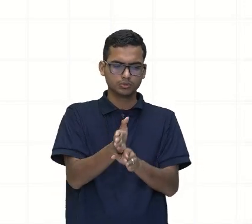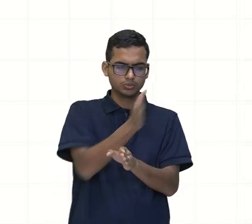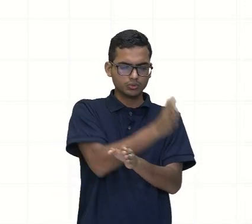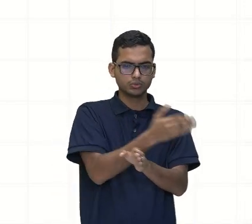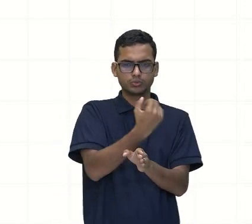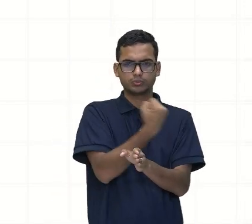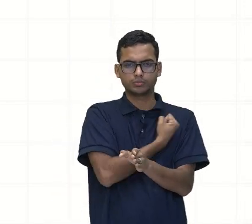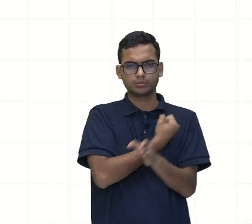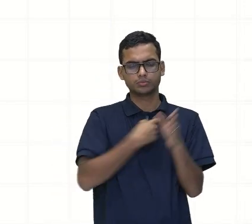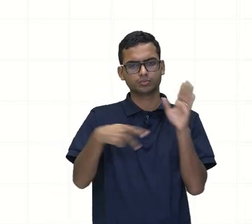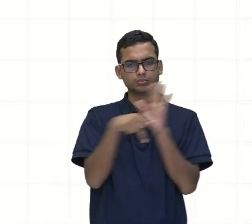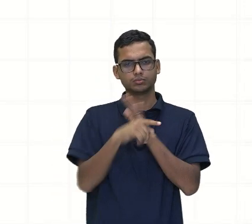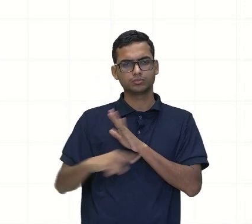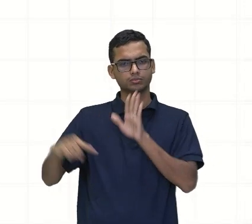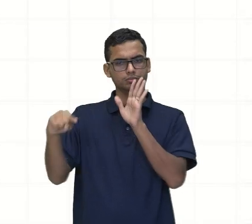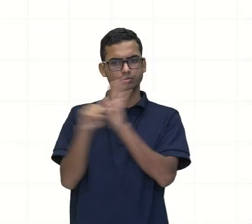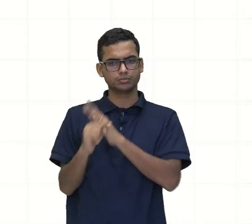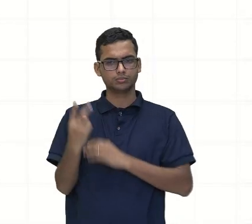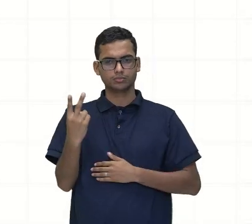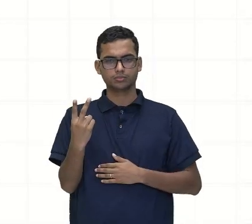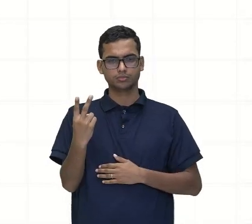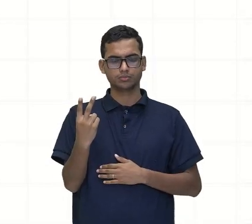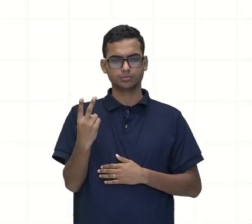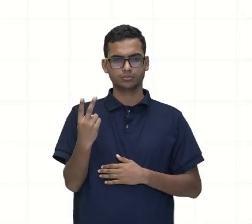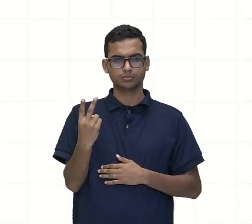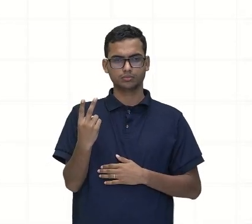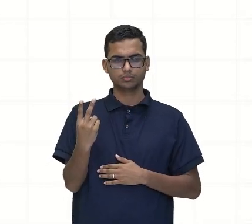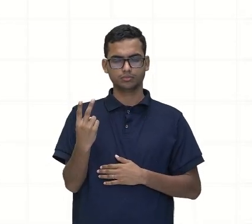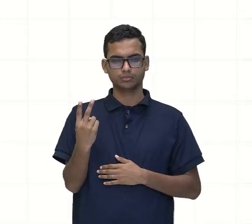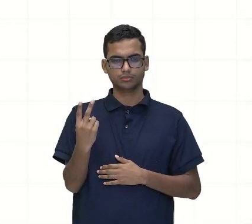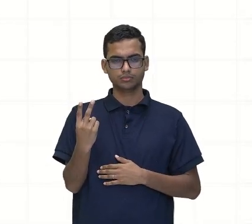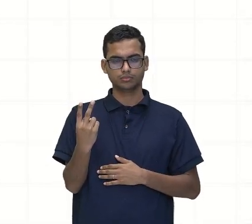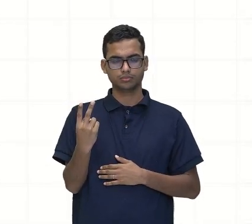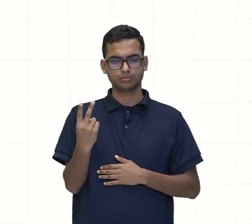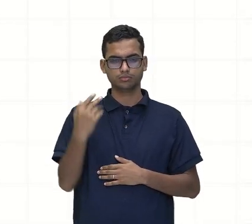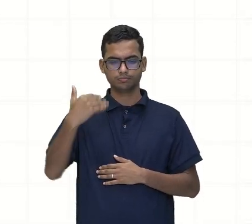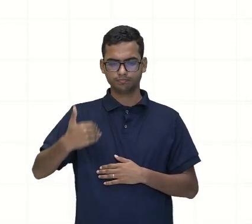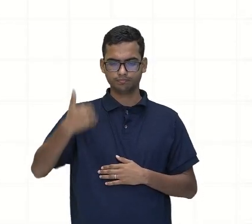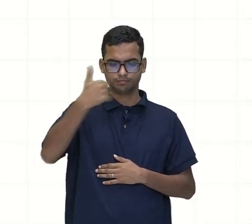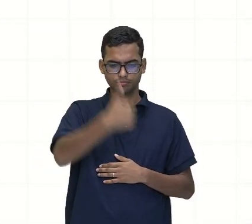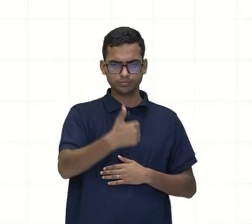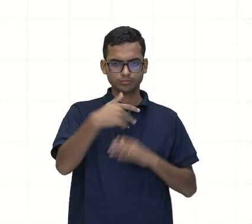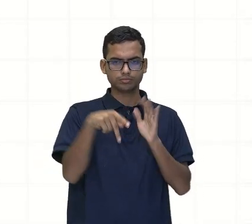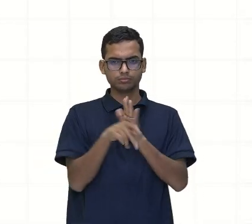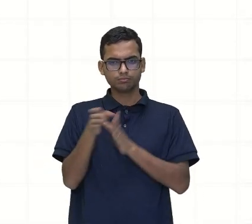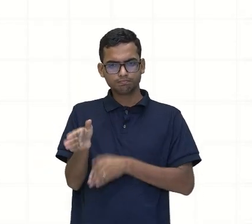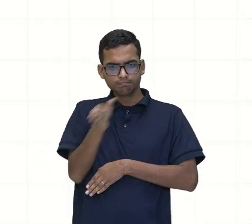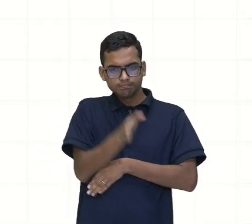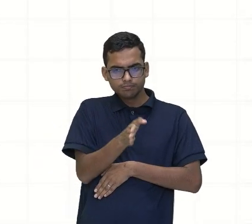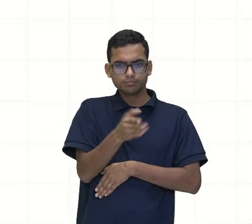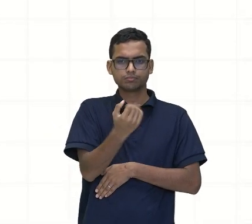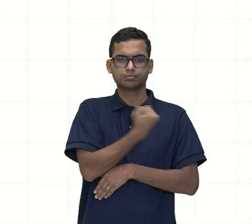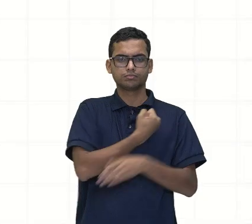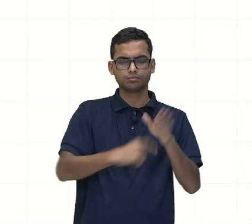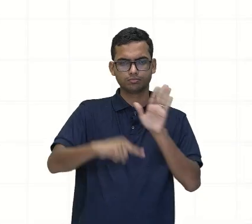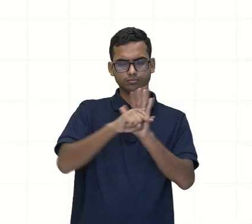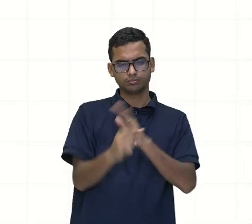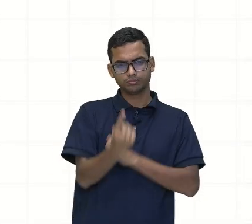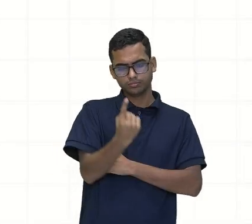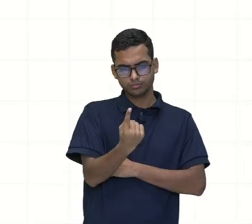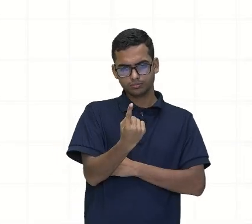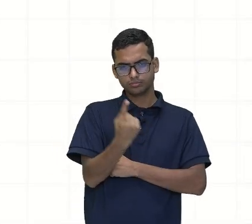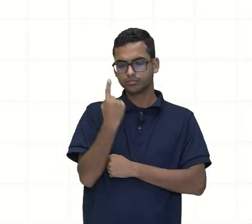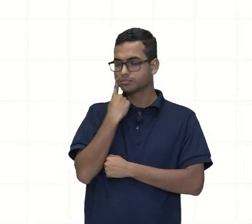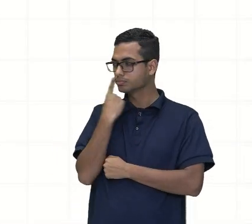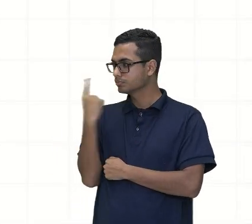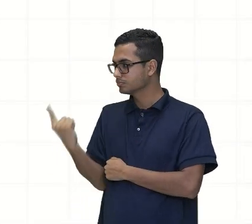do menos 2 é quem? É o número que vem logo após ele, é o menos 1. Então, o sucessor do menos